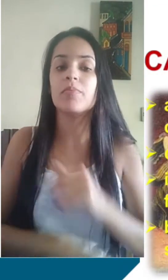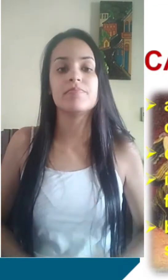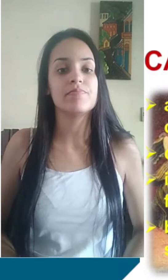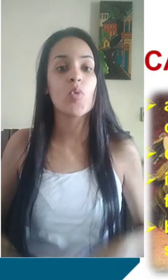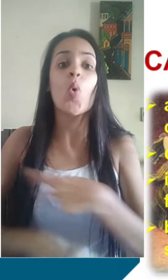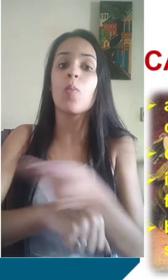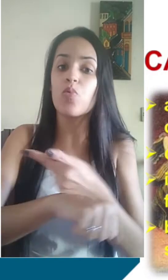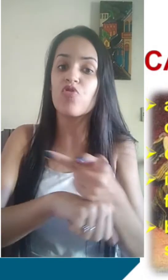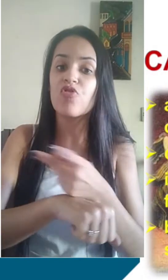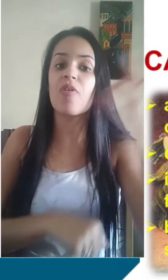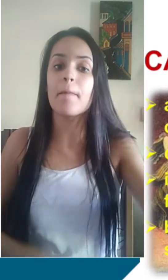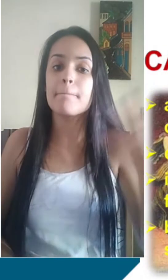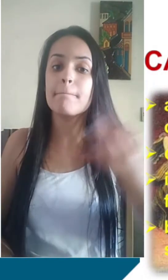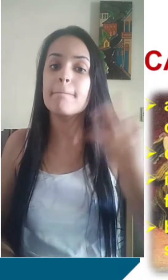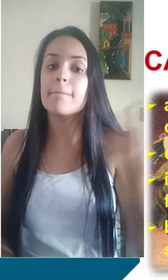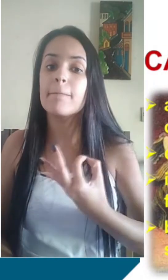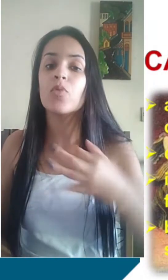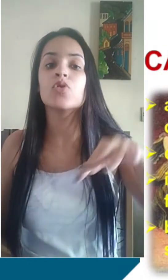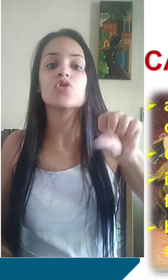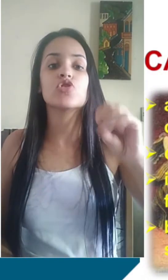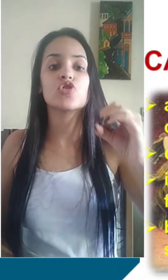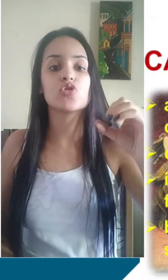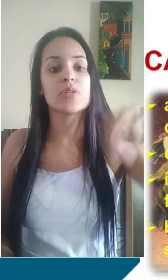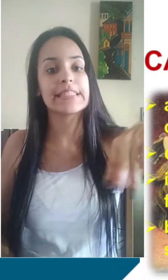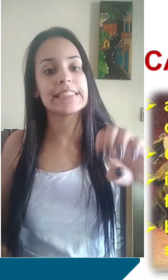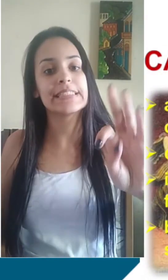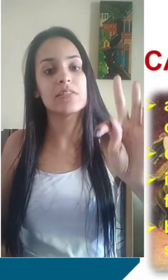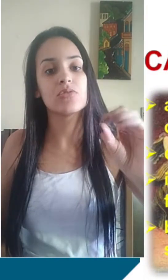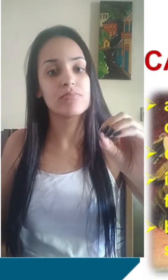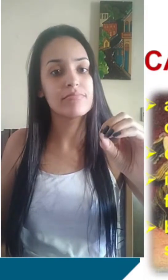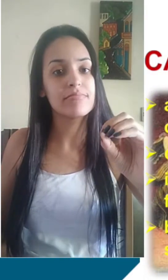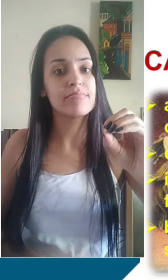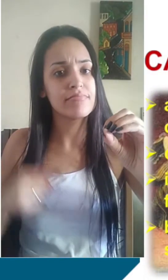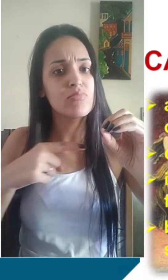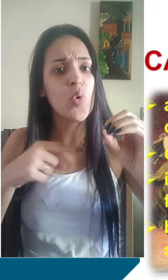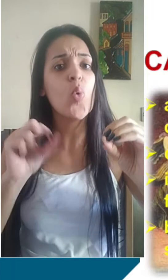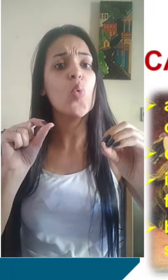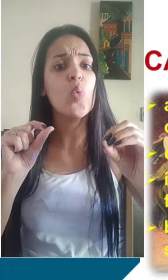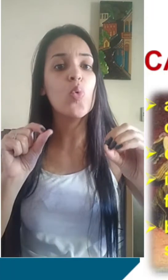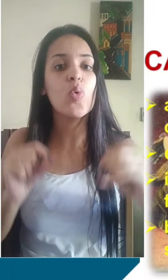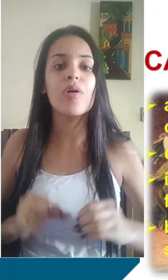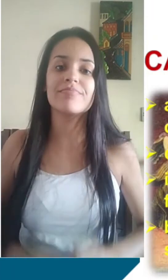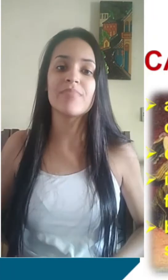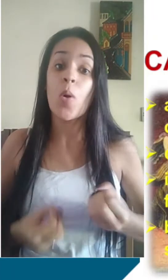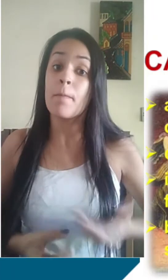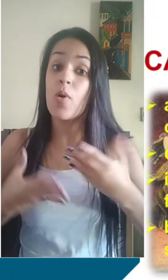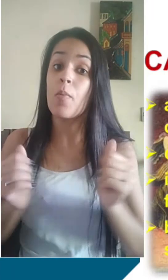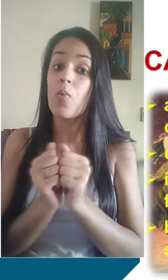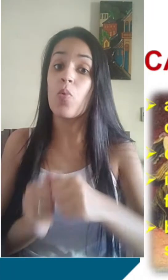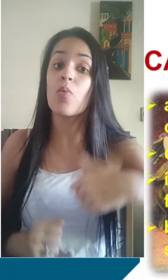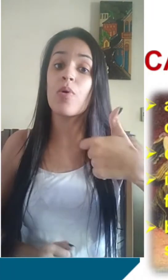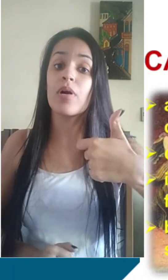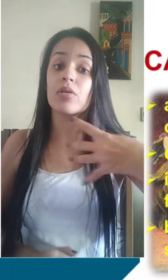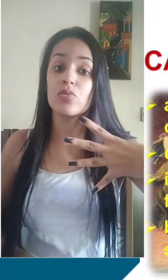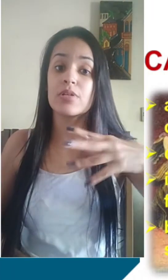soneto. Quem não lembra o que é soneto? Soneto é um poema construído com 14 versos, sendo 2